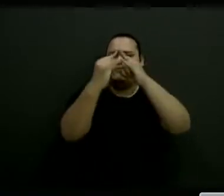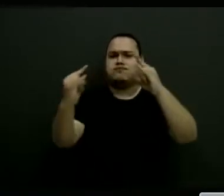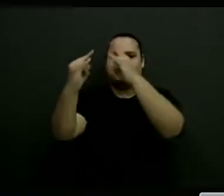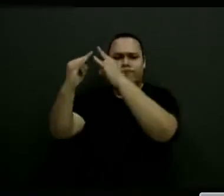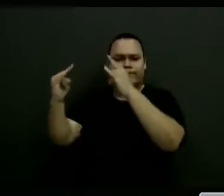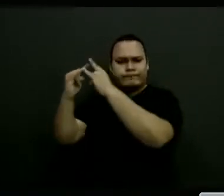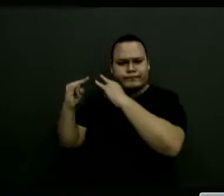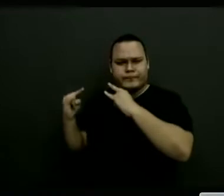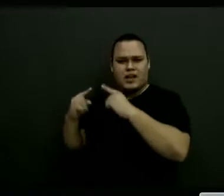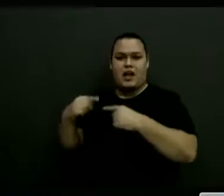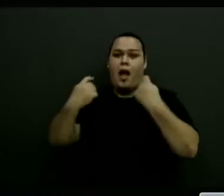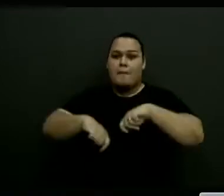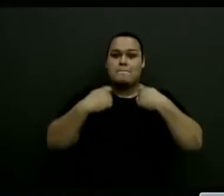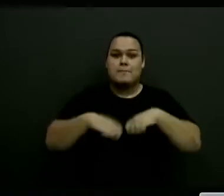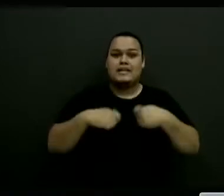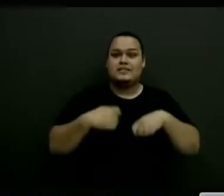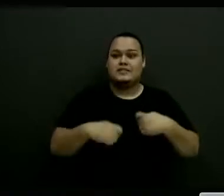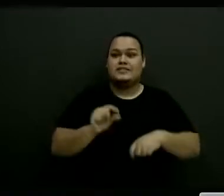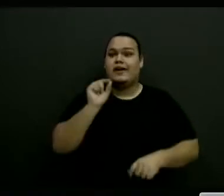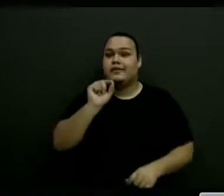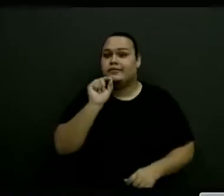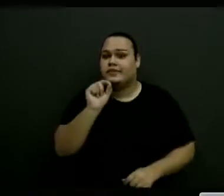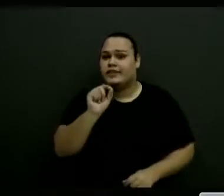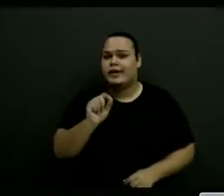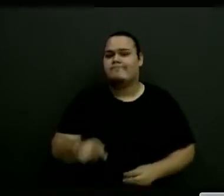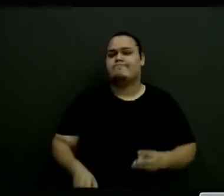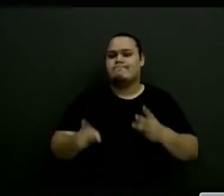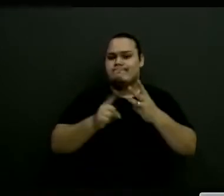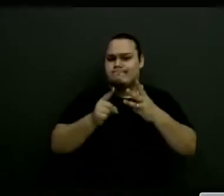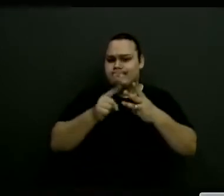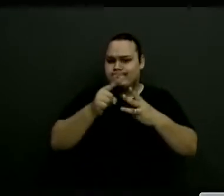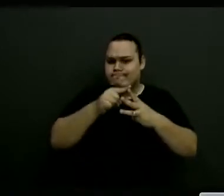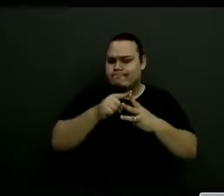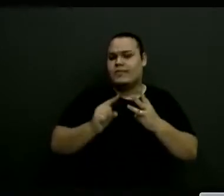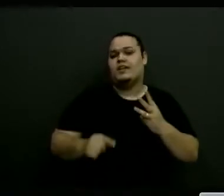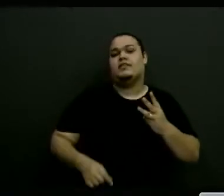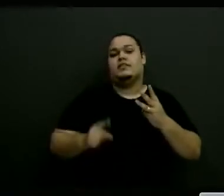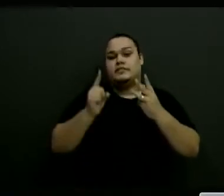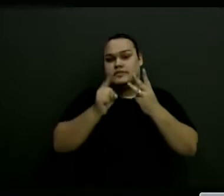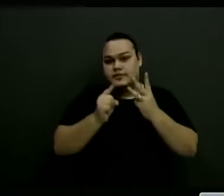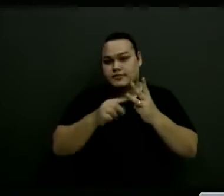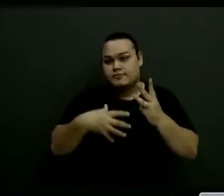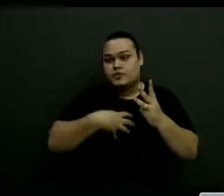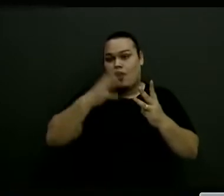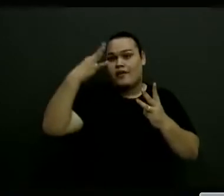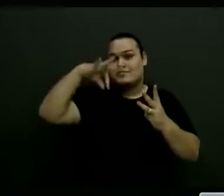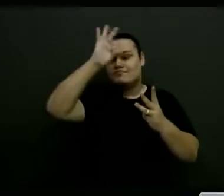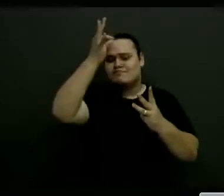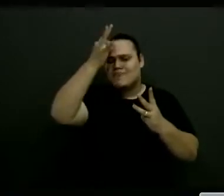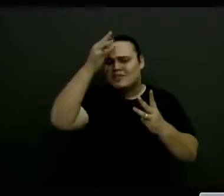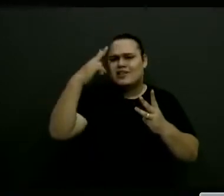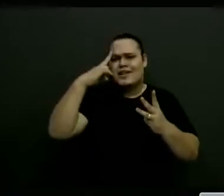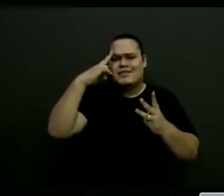habilidade, genialidade e um espírito criativo. Por isso Deus os enche do seu espírito e lhes dá a sabedoria